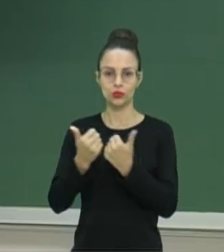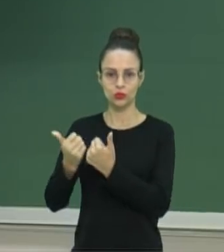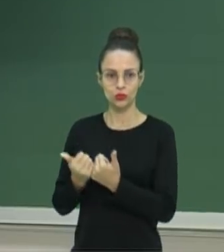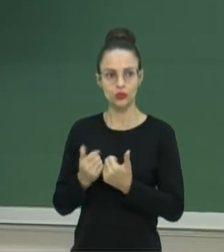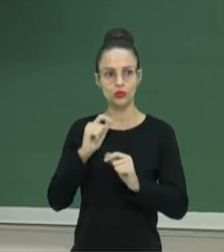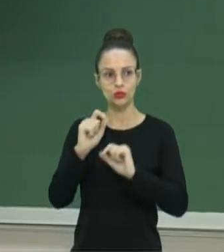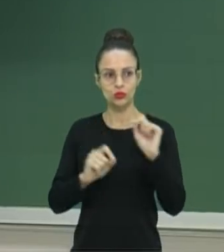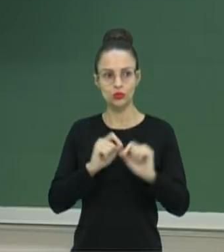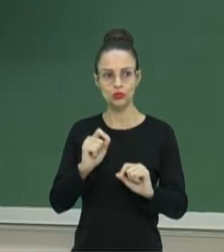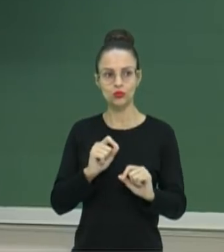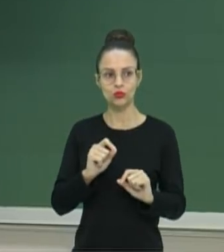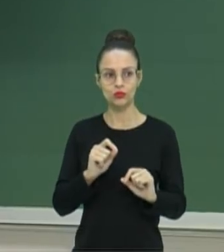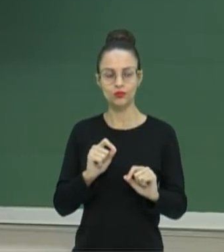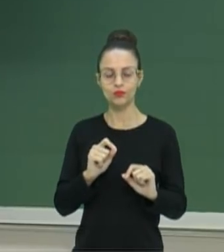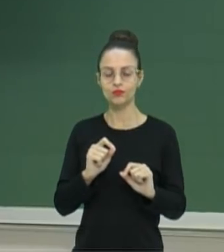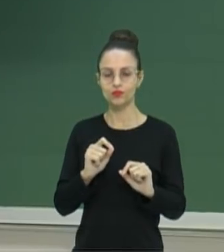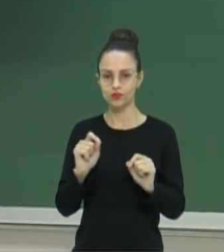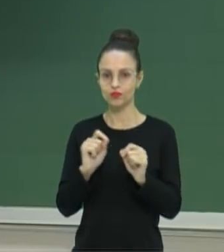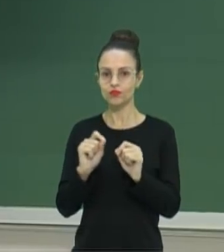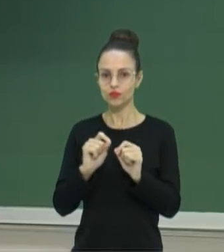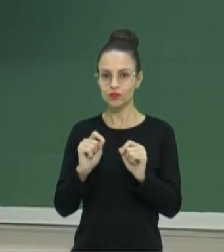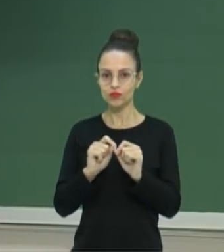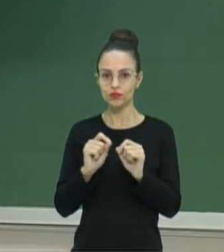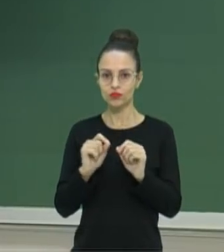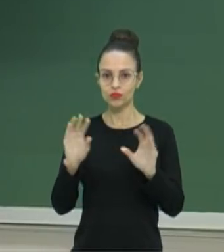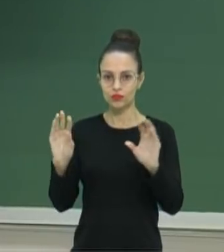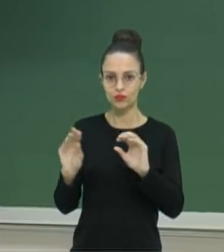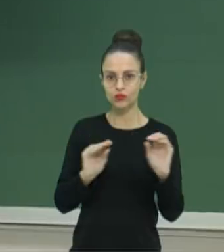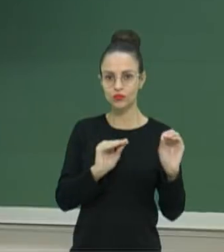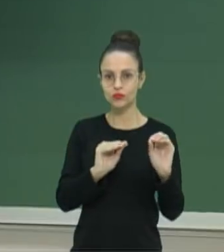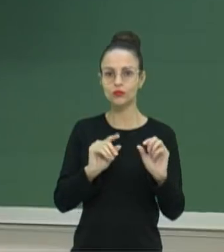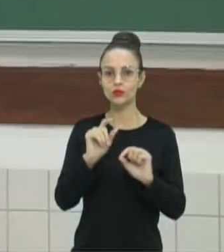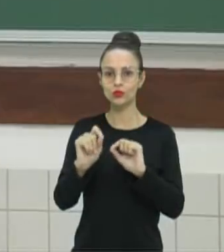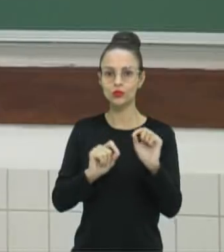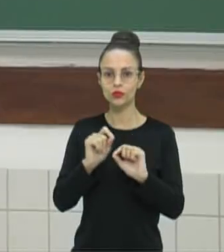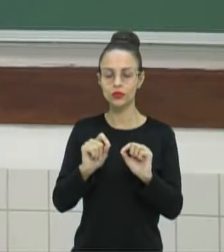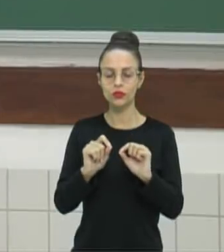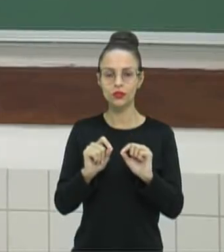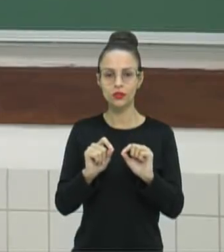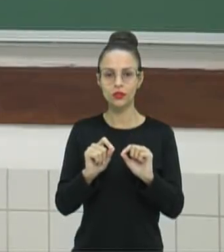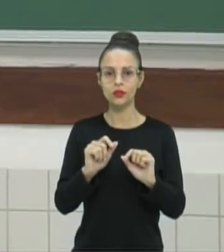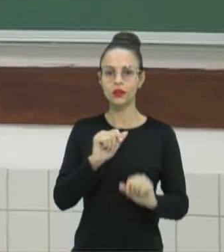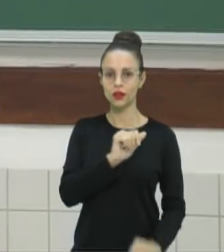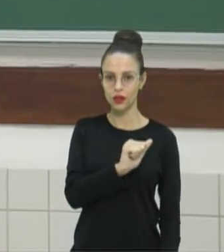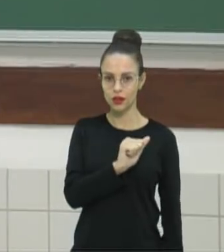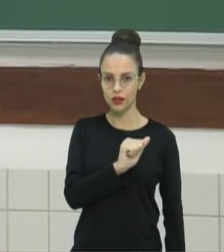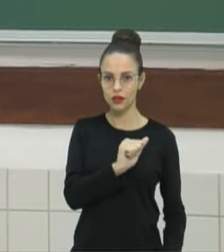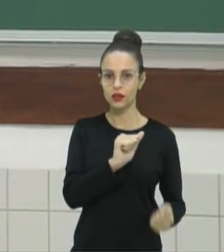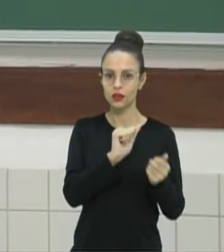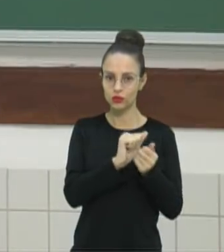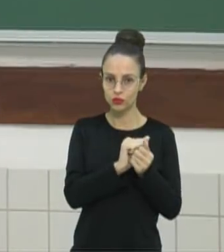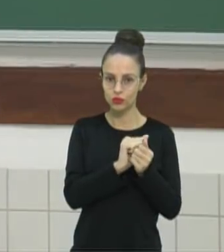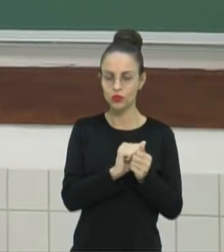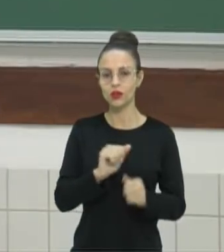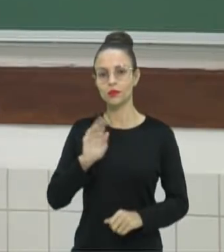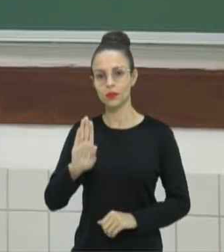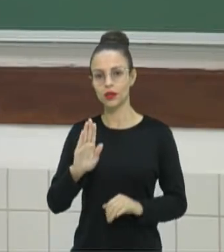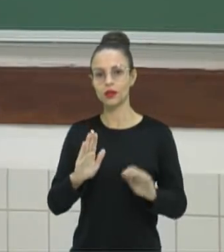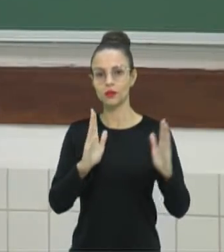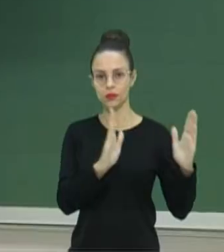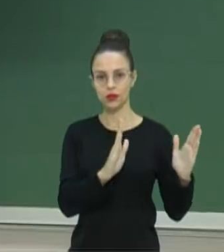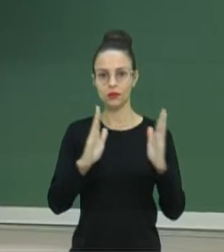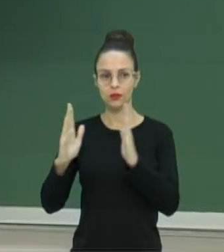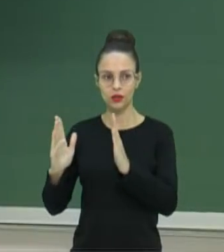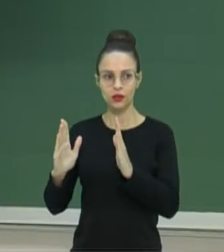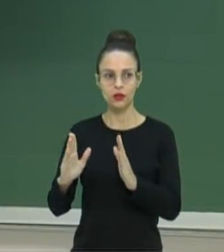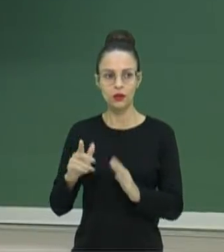né, eu faço aglomeração de cada ponto A com ponto B de um lado para o outro, certo?